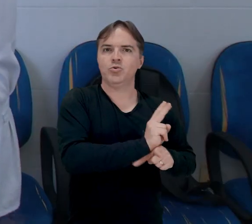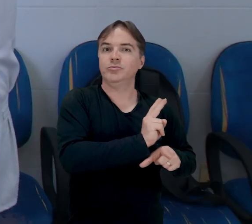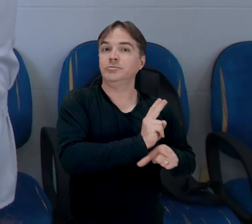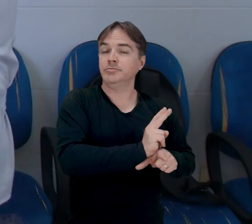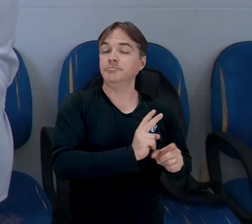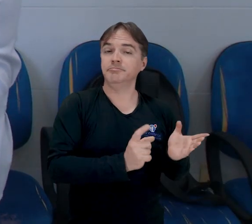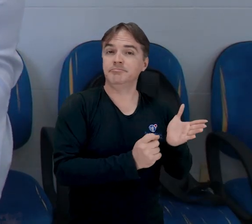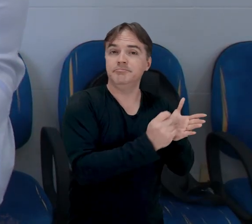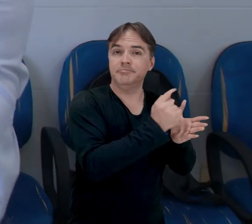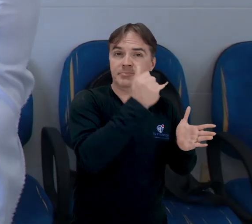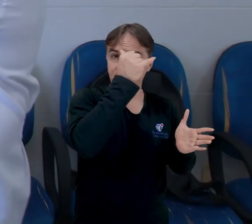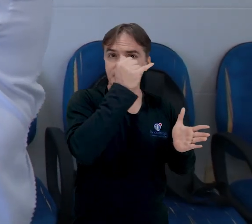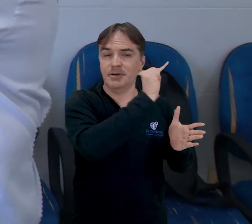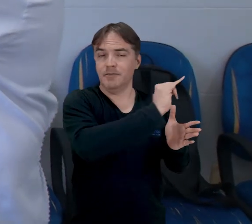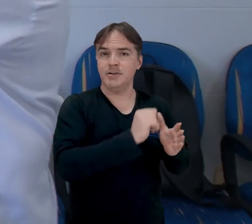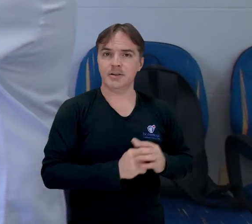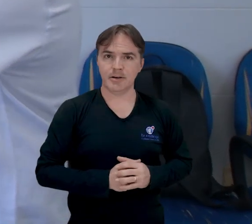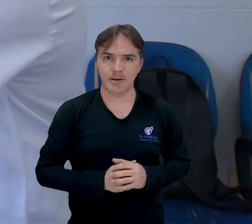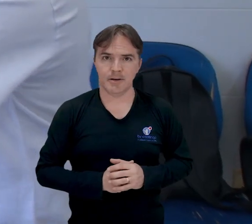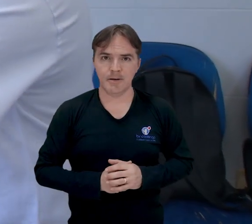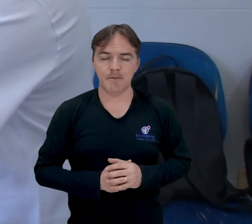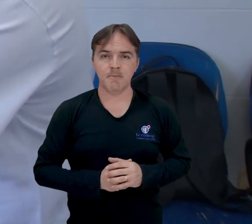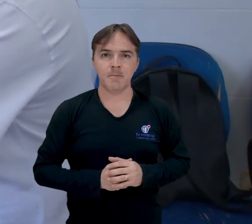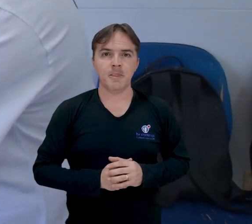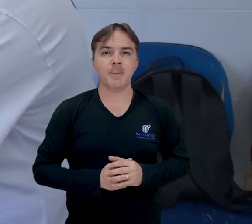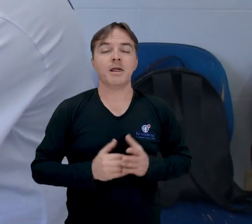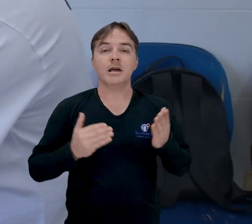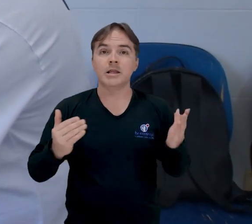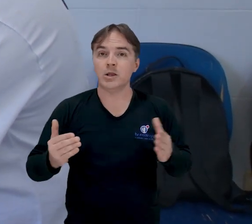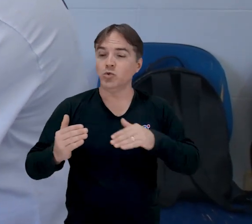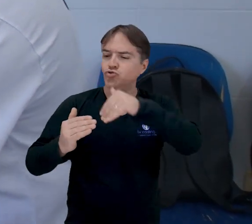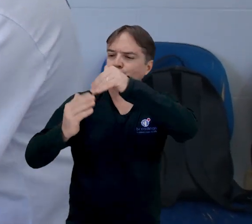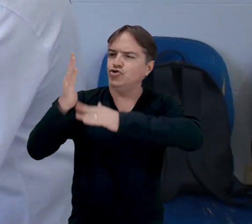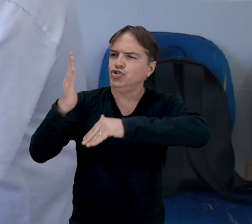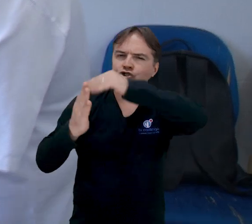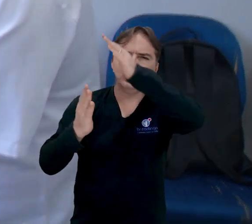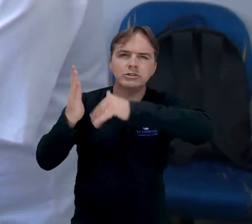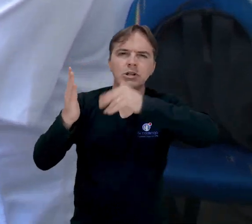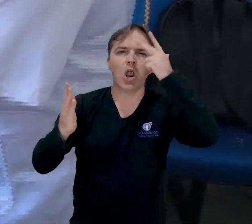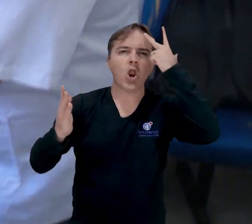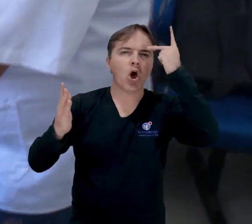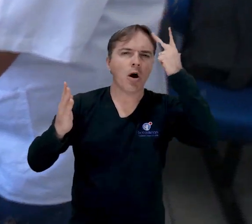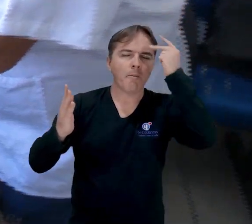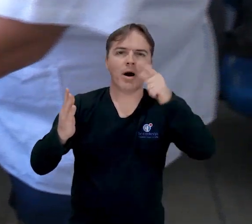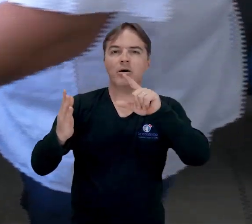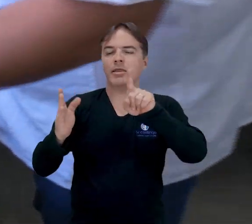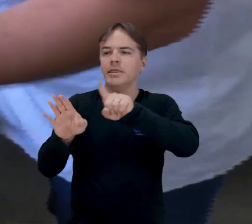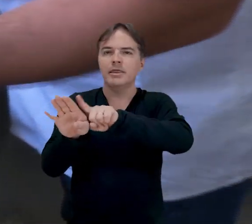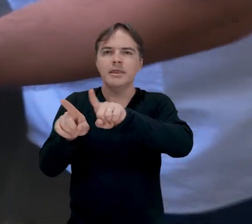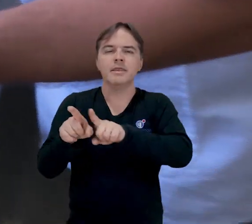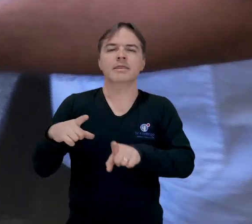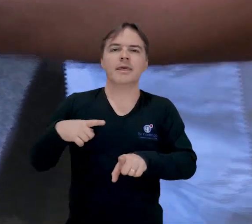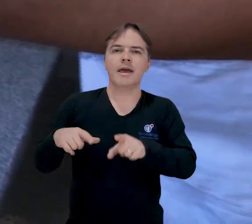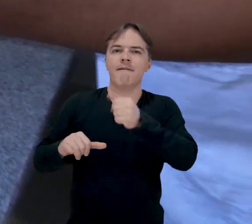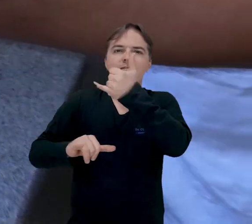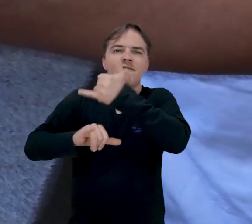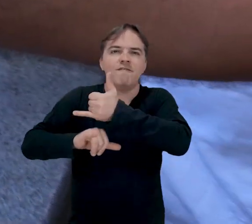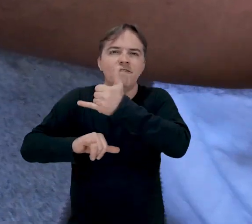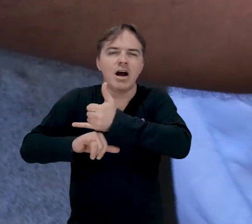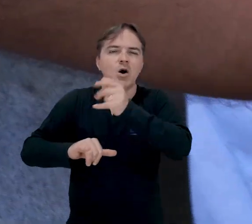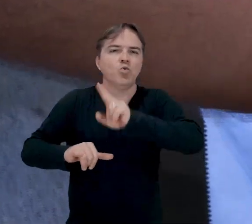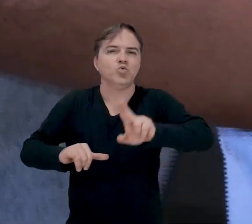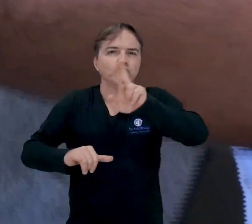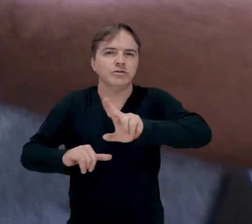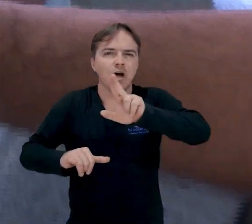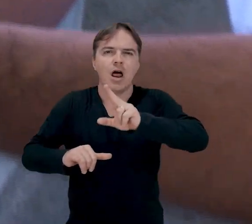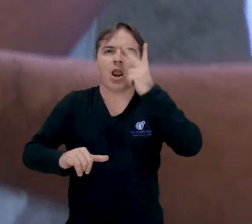esses aços comuns utilizados corriqueiramente para construção, para eletrodomésticos, automóveis, etc.